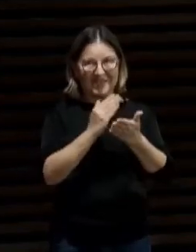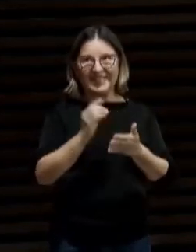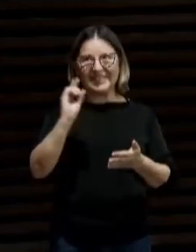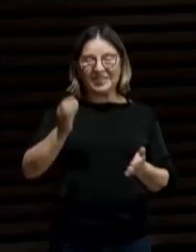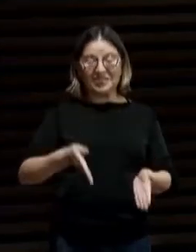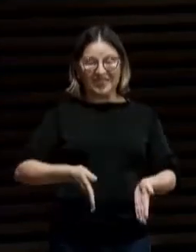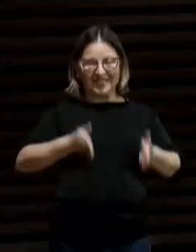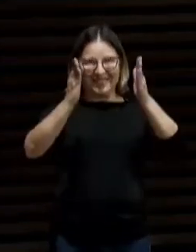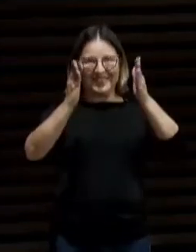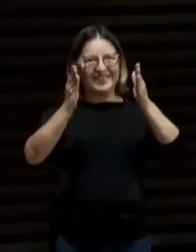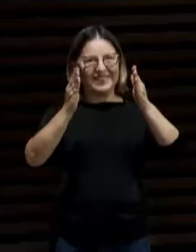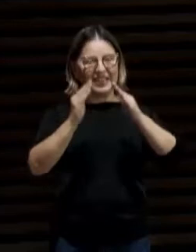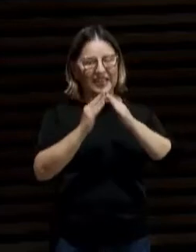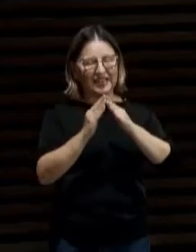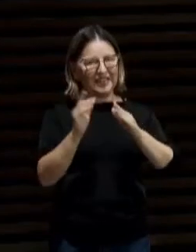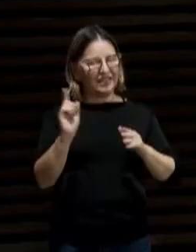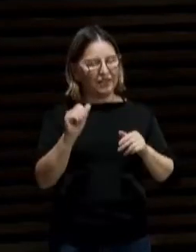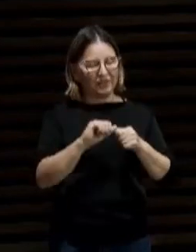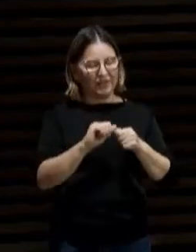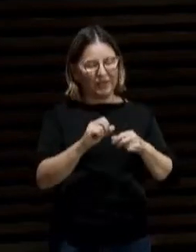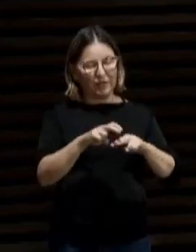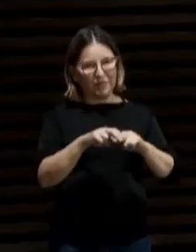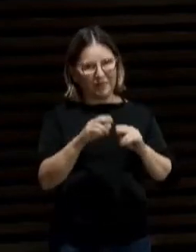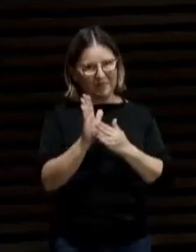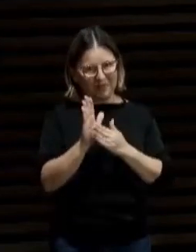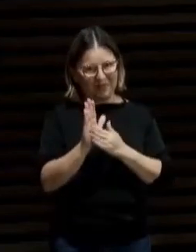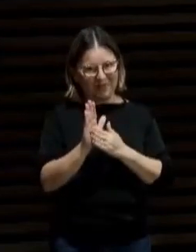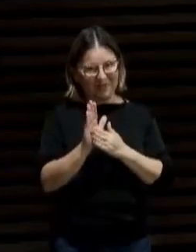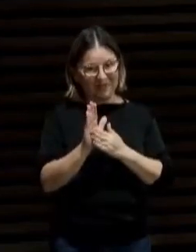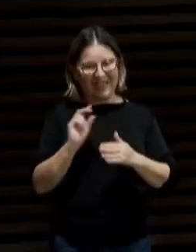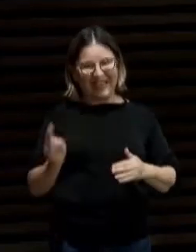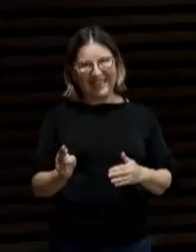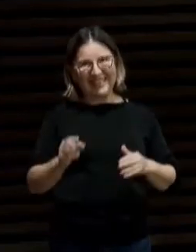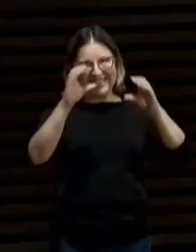edifício, casa não feita por mãos, eterna, nos céus.